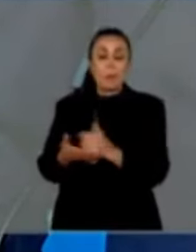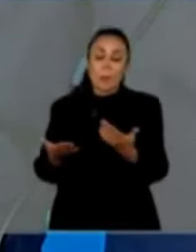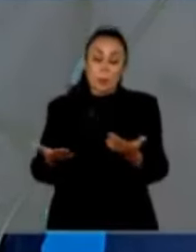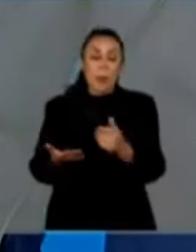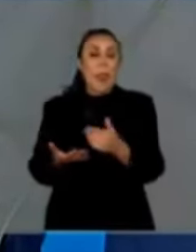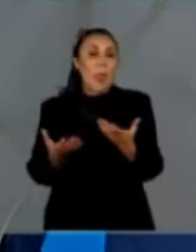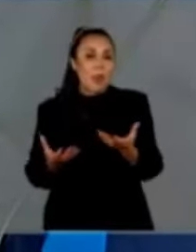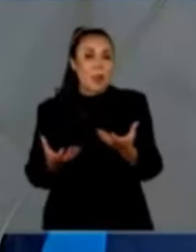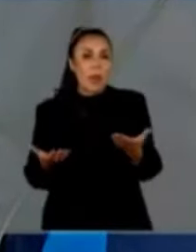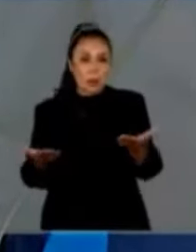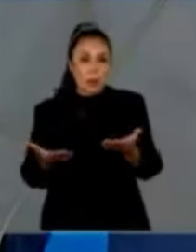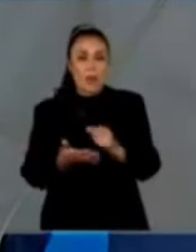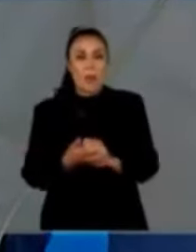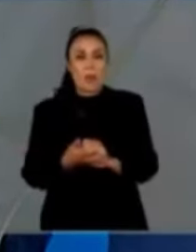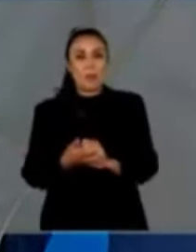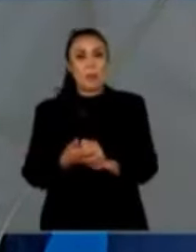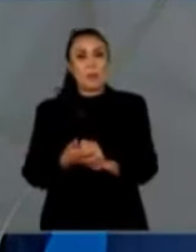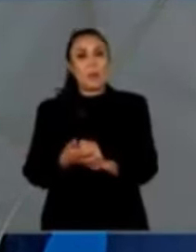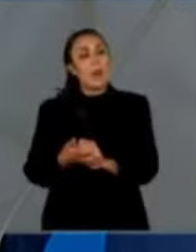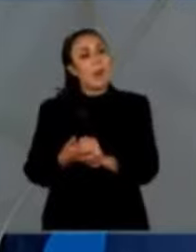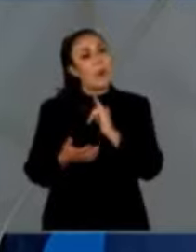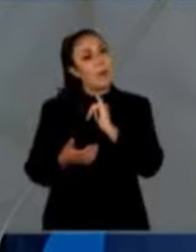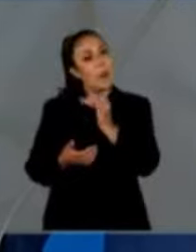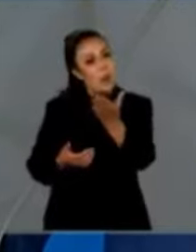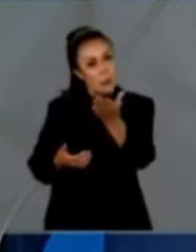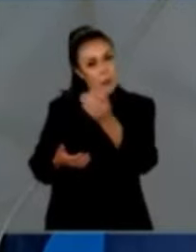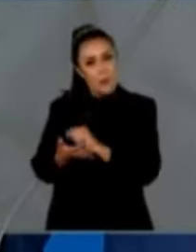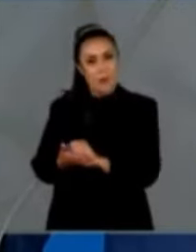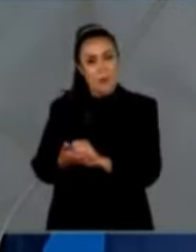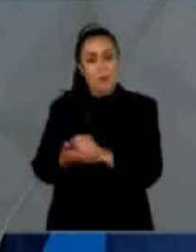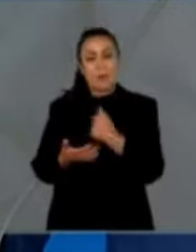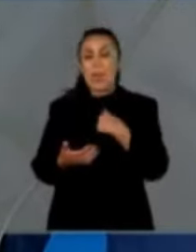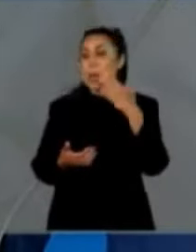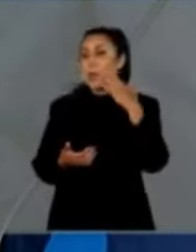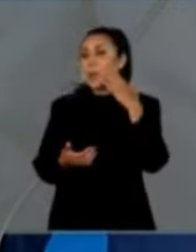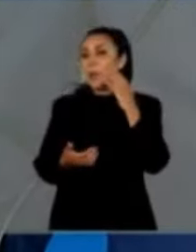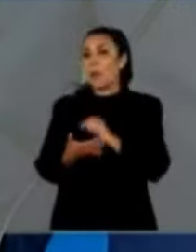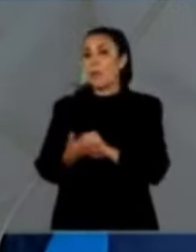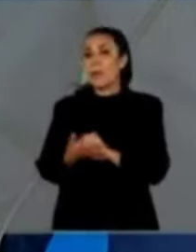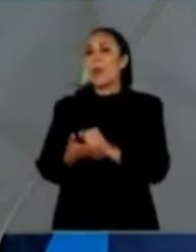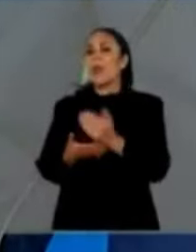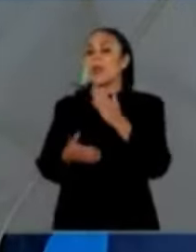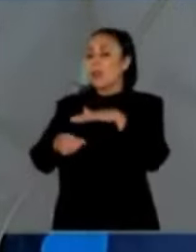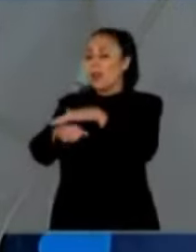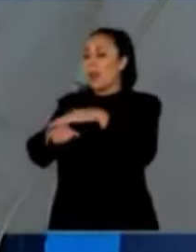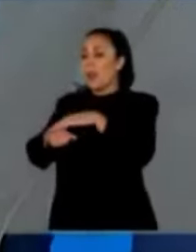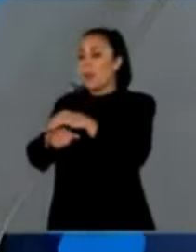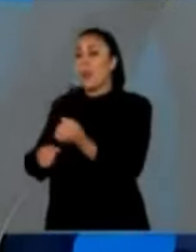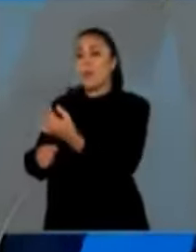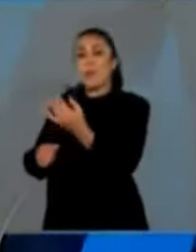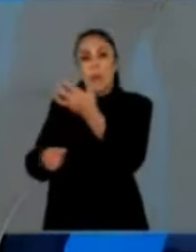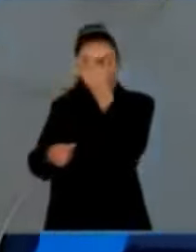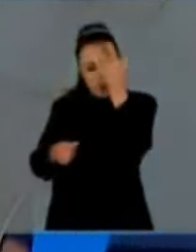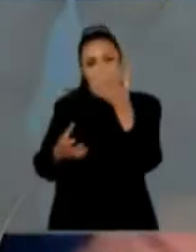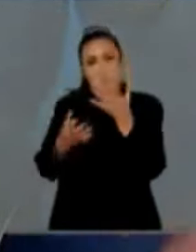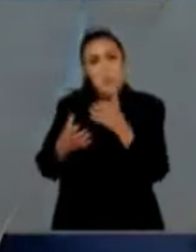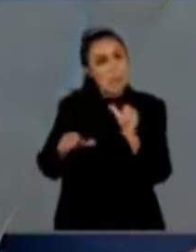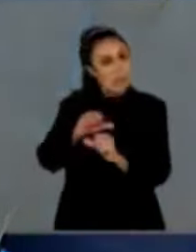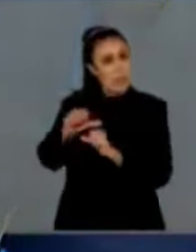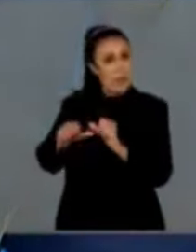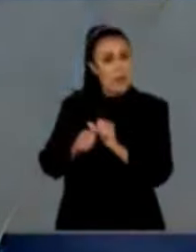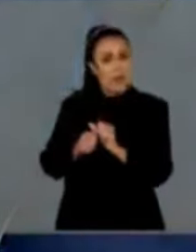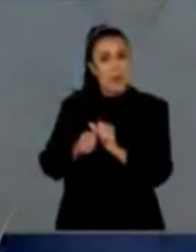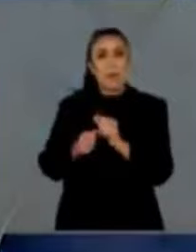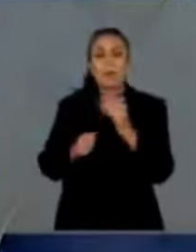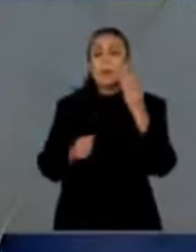aqui dialogar com você que tá em casa eu sei e tenho conversado com muita gente que quer a mudança que